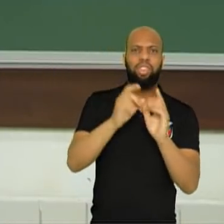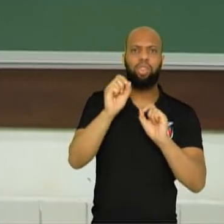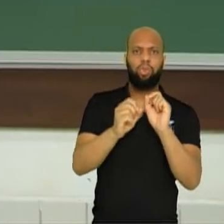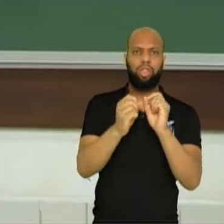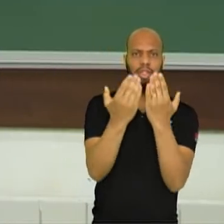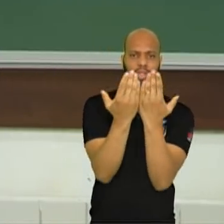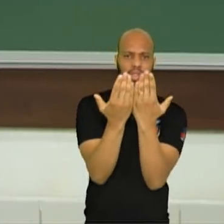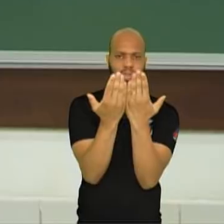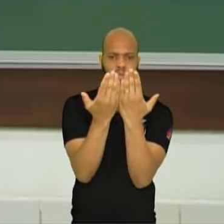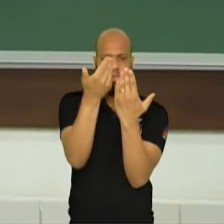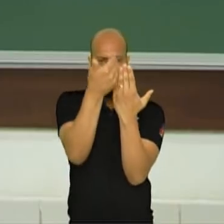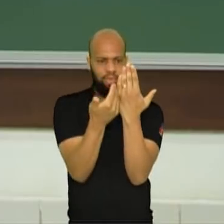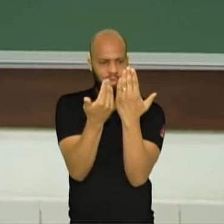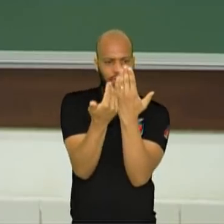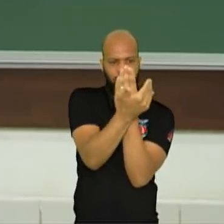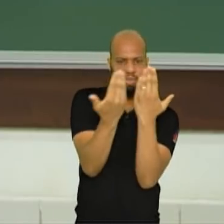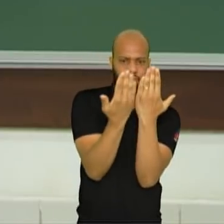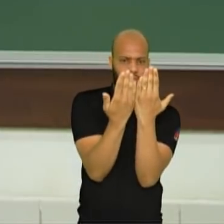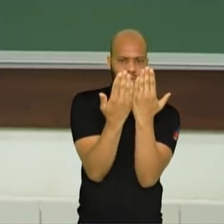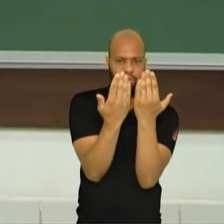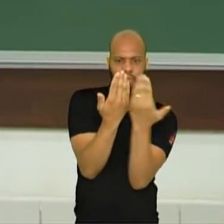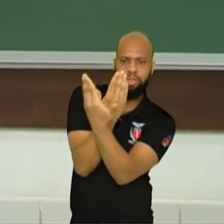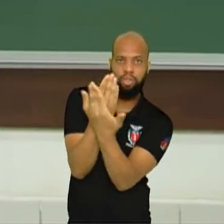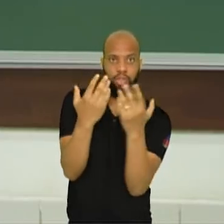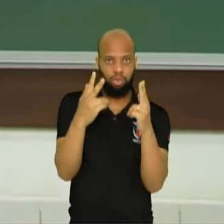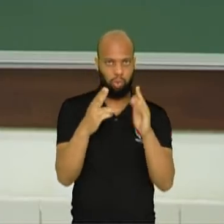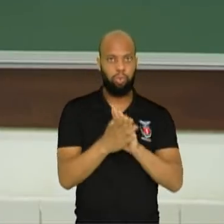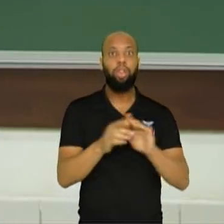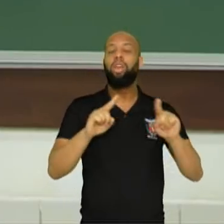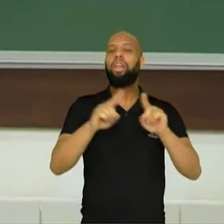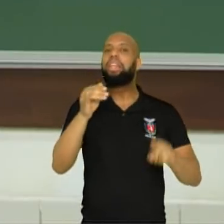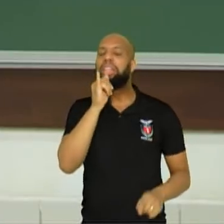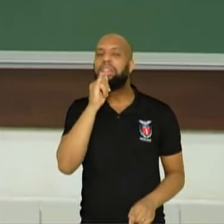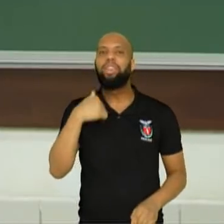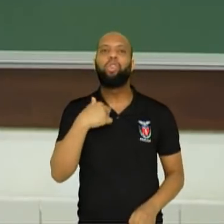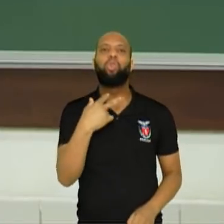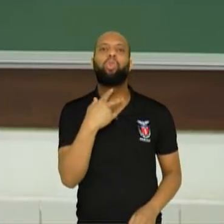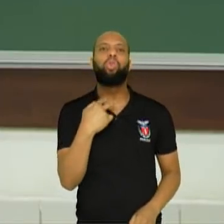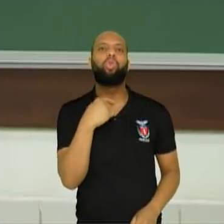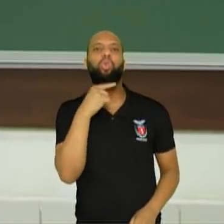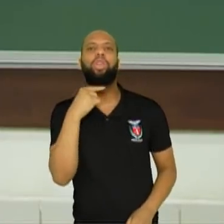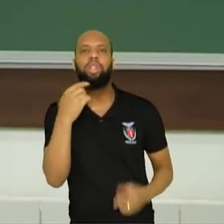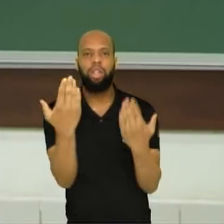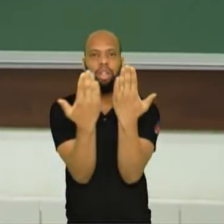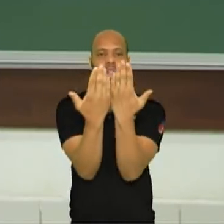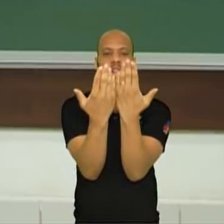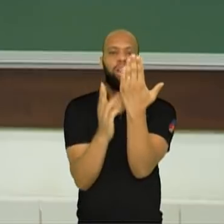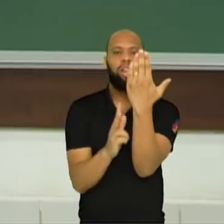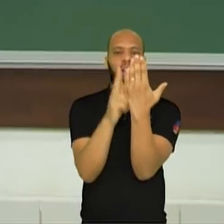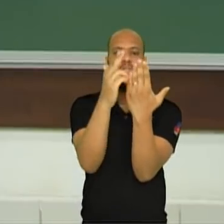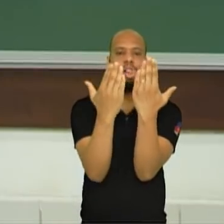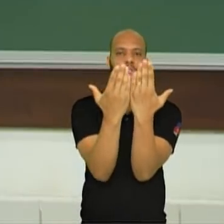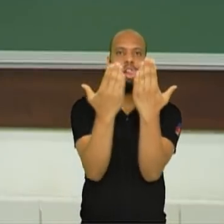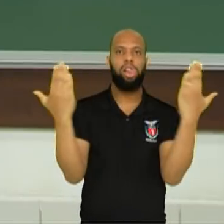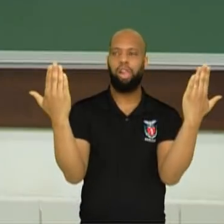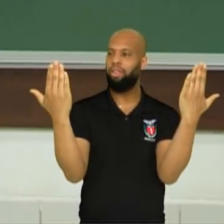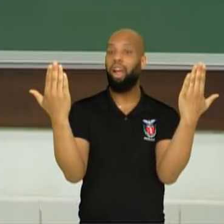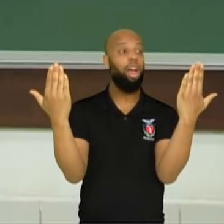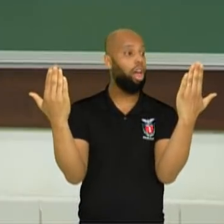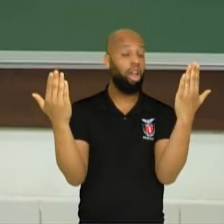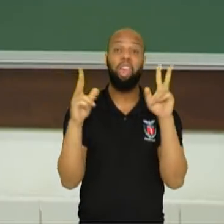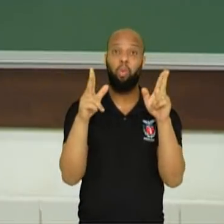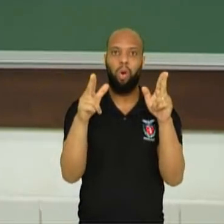que um animal é assimétrico, eu quero dizer que eu não consigo cortar ele em alguns planos e ter metades